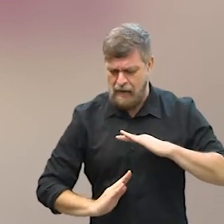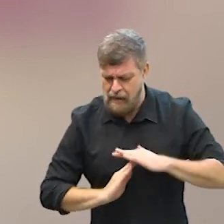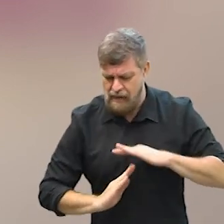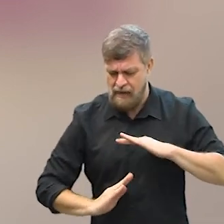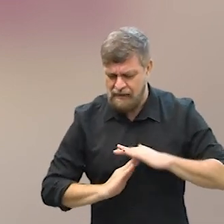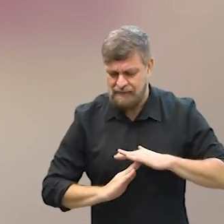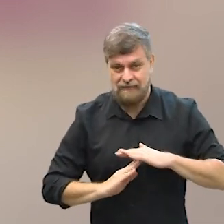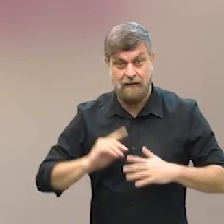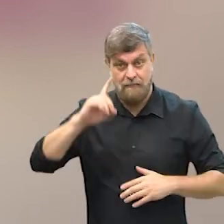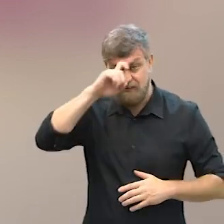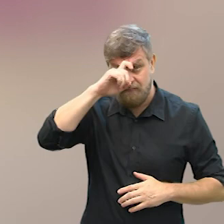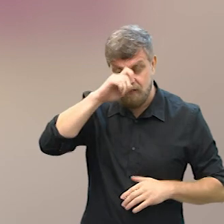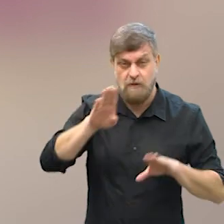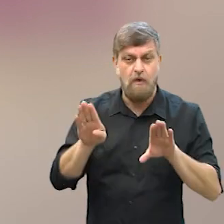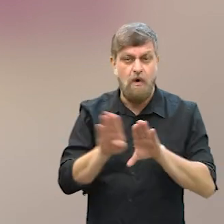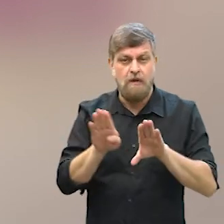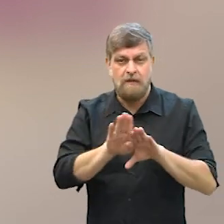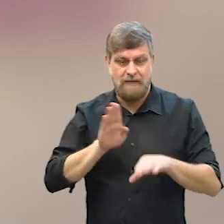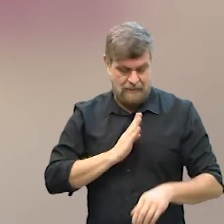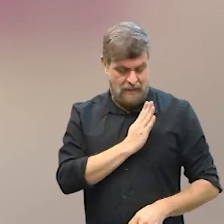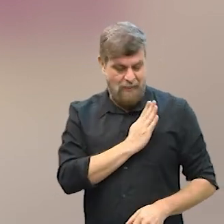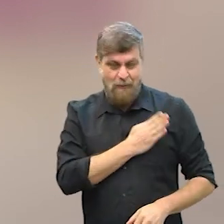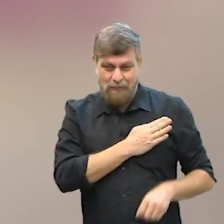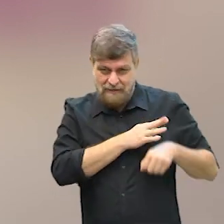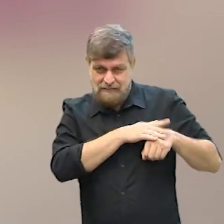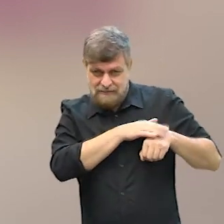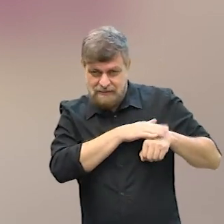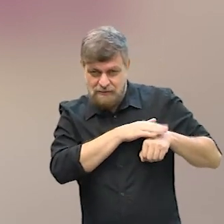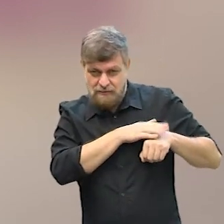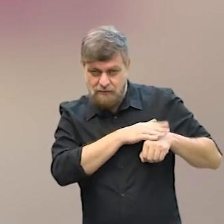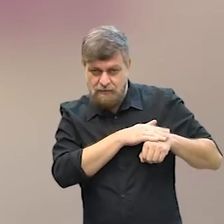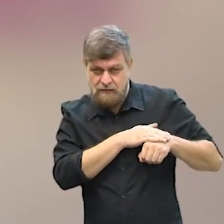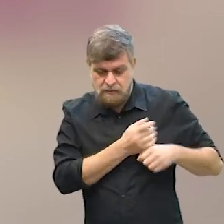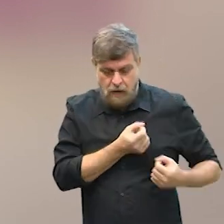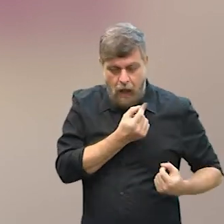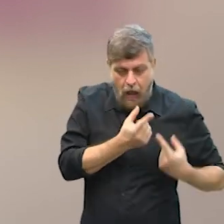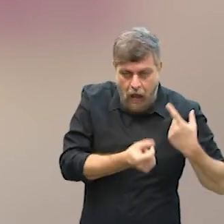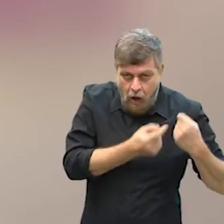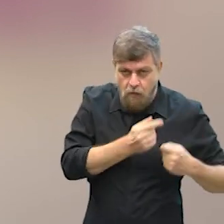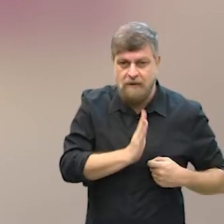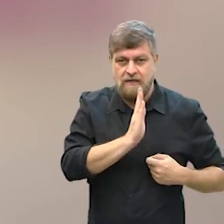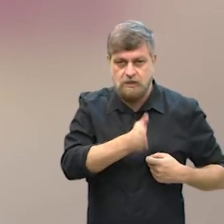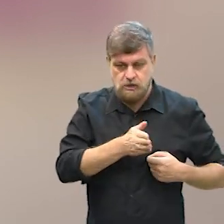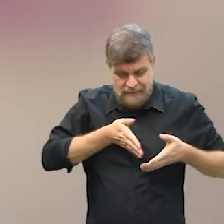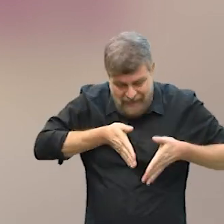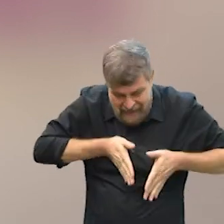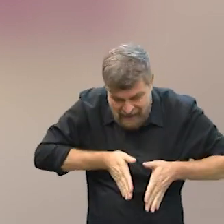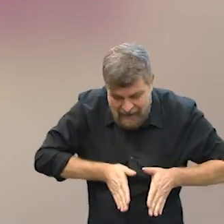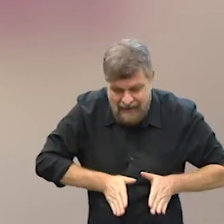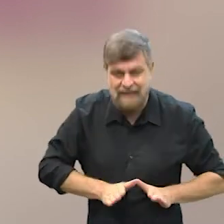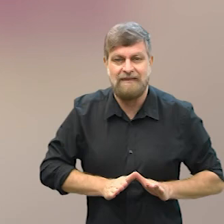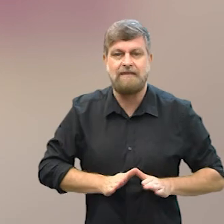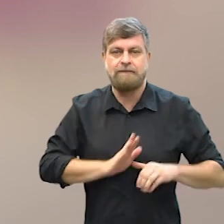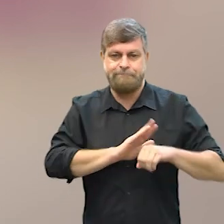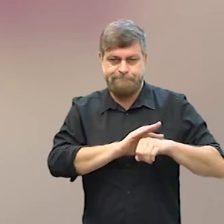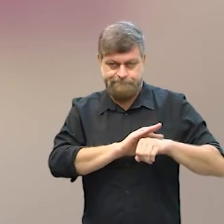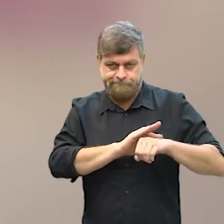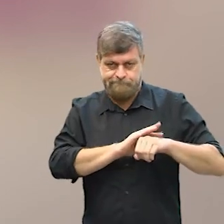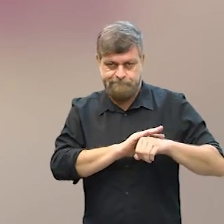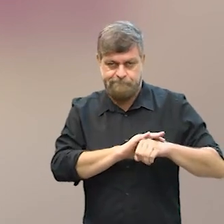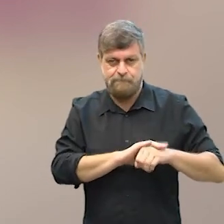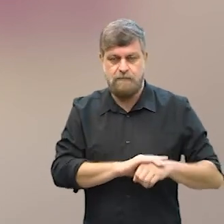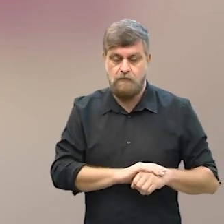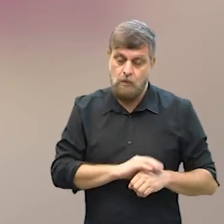em consequência, algumas doenças cardíacas, algumas congênitas, que as crianças já nascem com elas, e